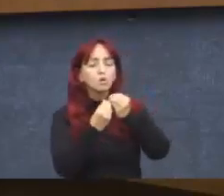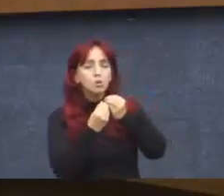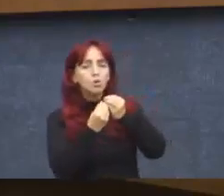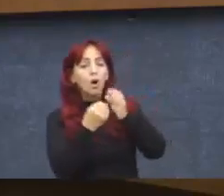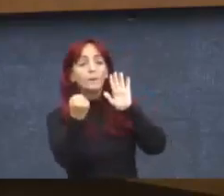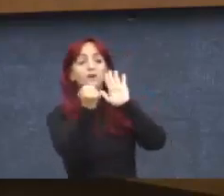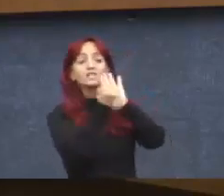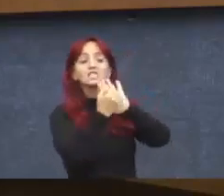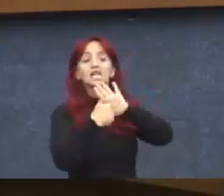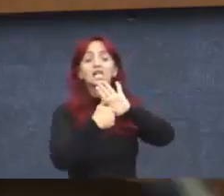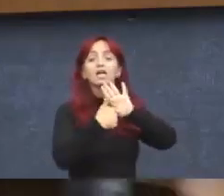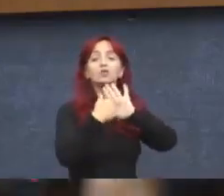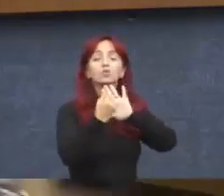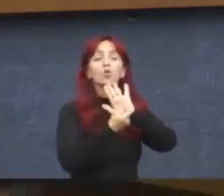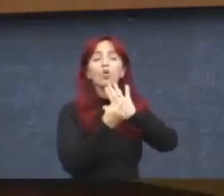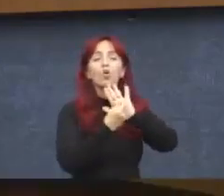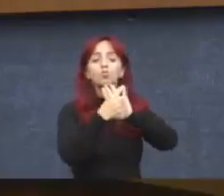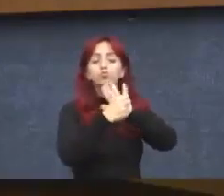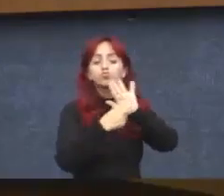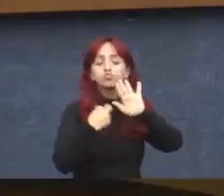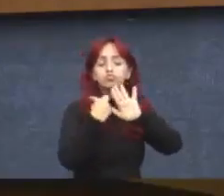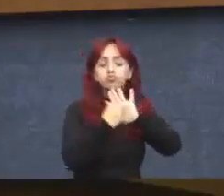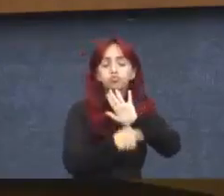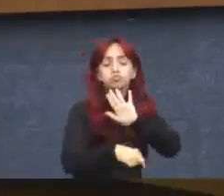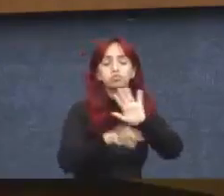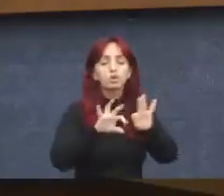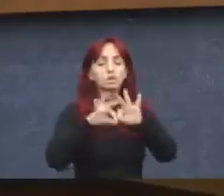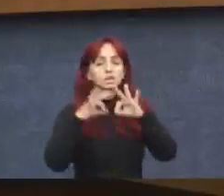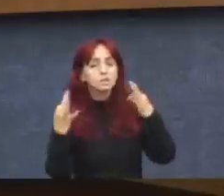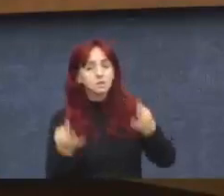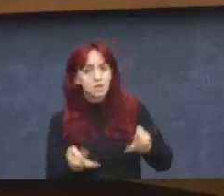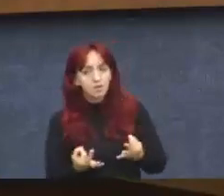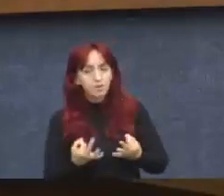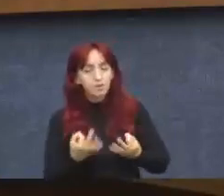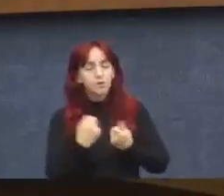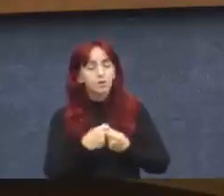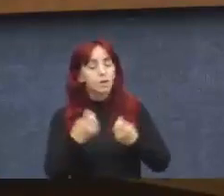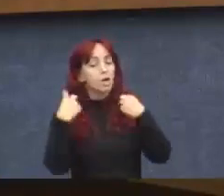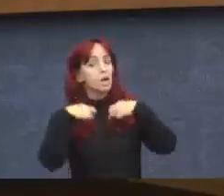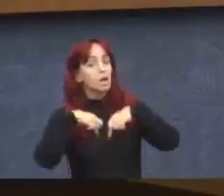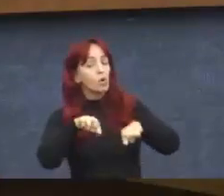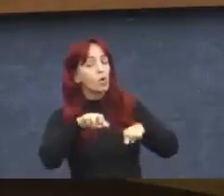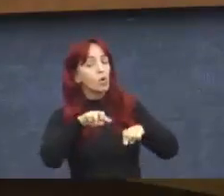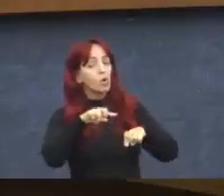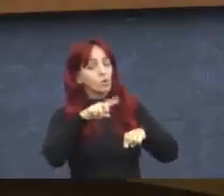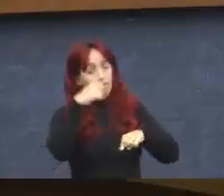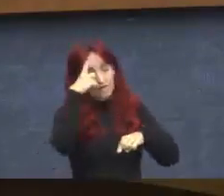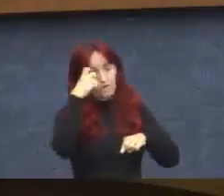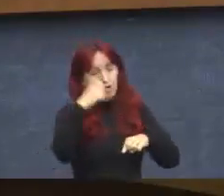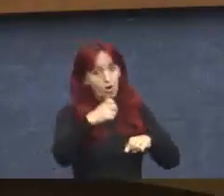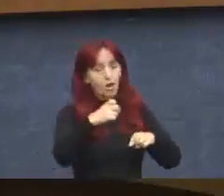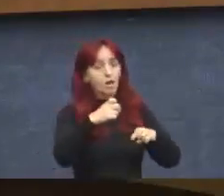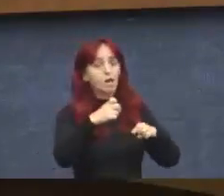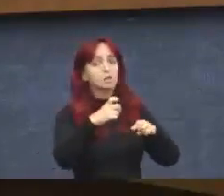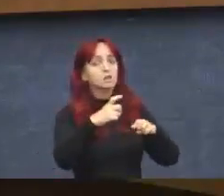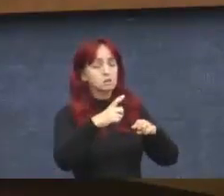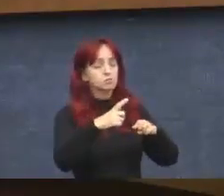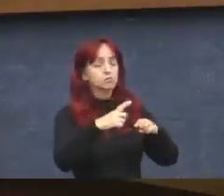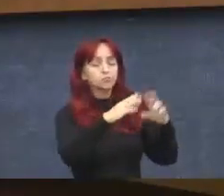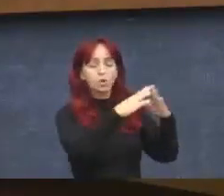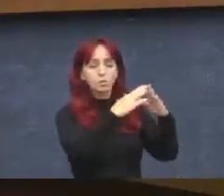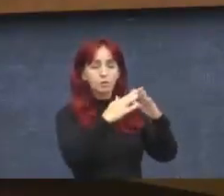e intuitivos, tomando o combate à violência doméstica mais efetivo. Para mim,